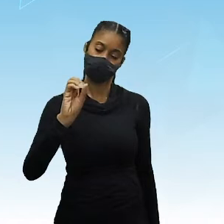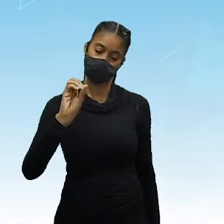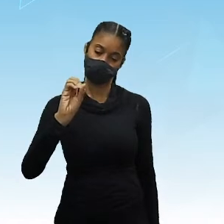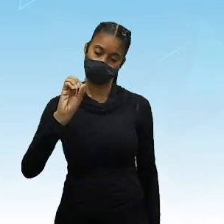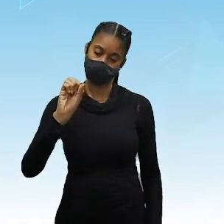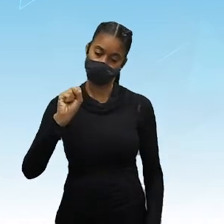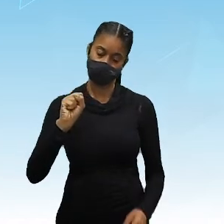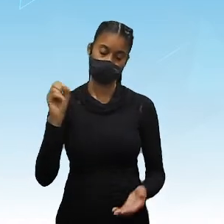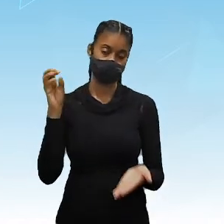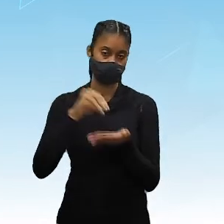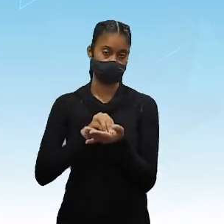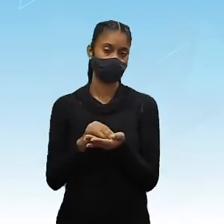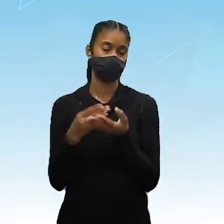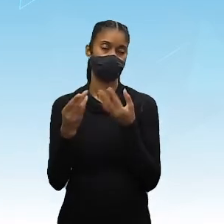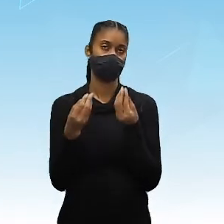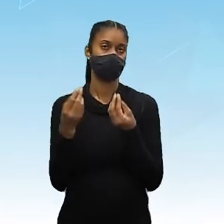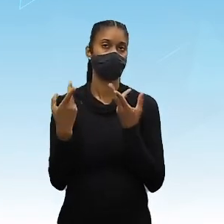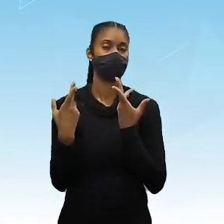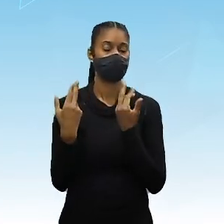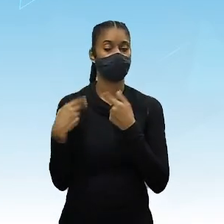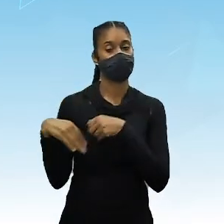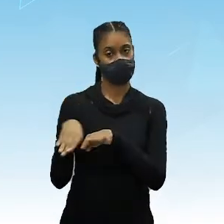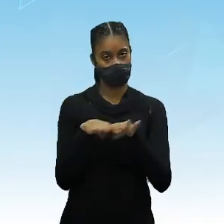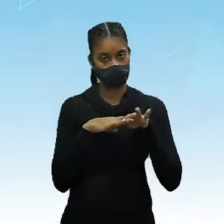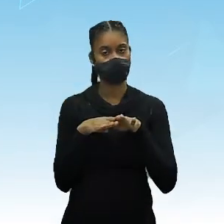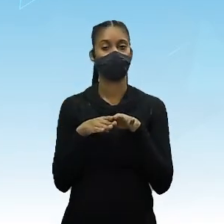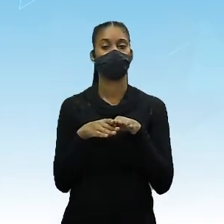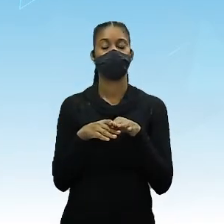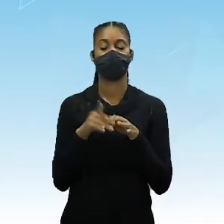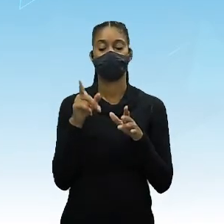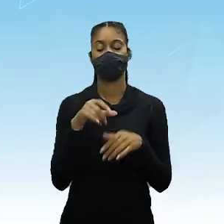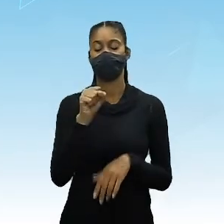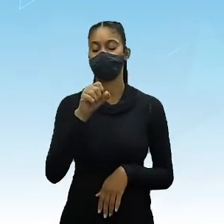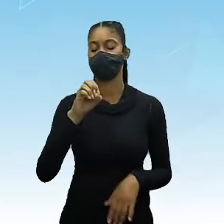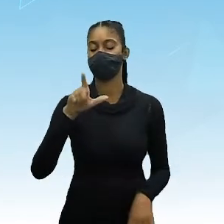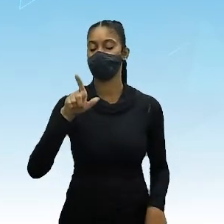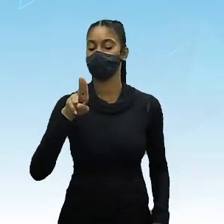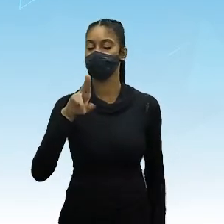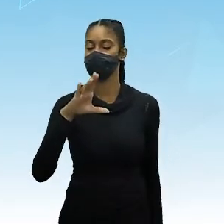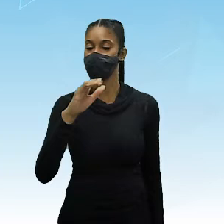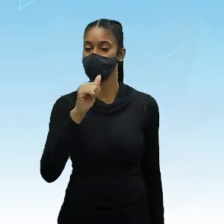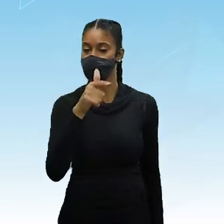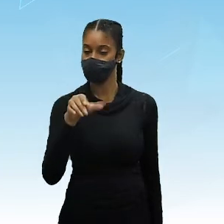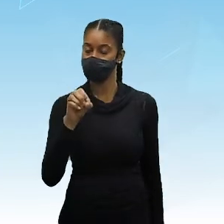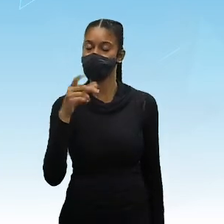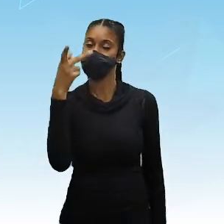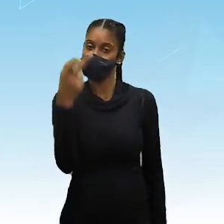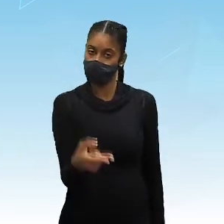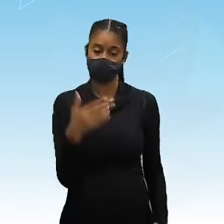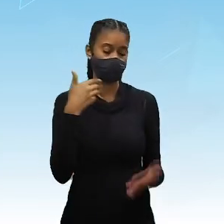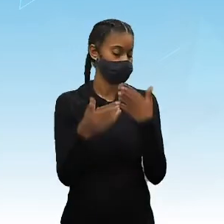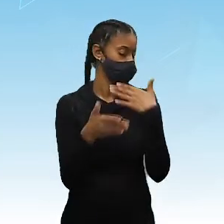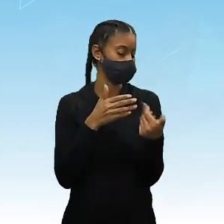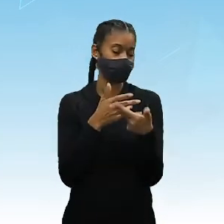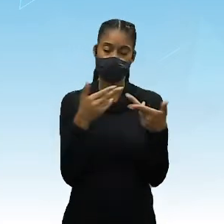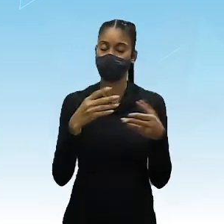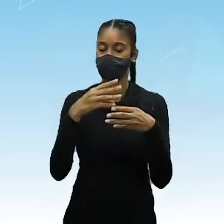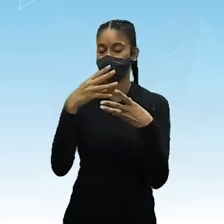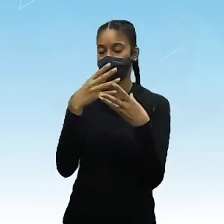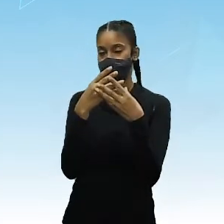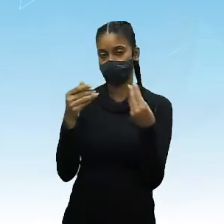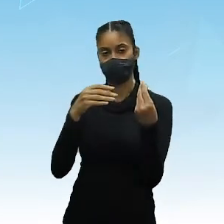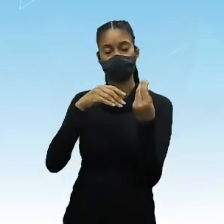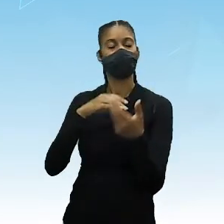chama de soluto ideal e solução ideal. Então, isso é uma constante que é sempre igual, não importa qual a substância que vai